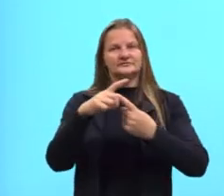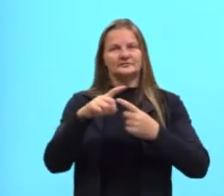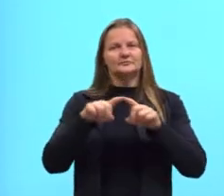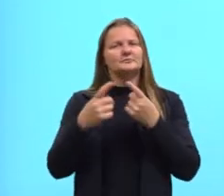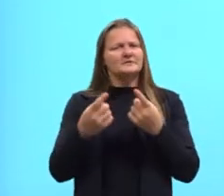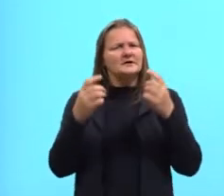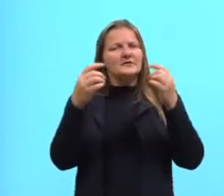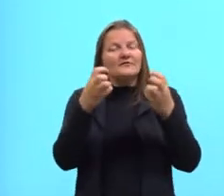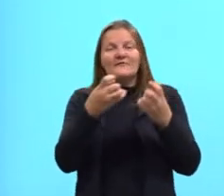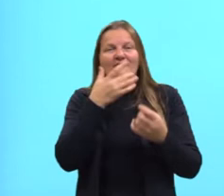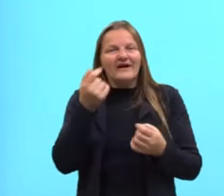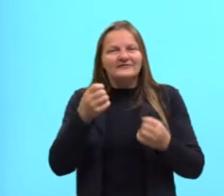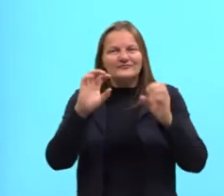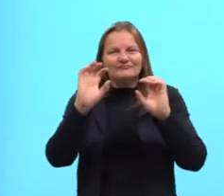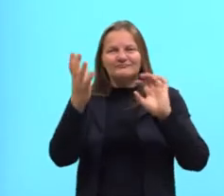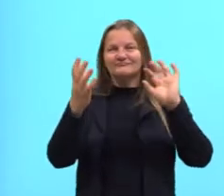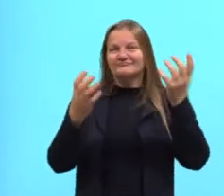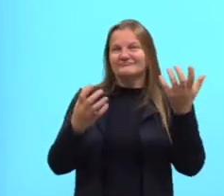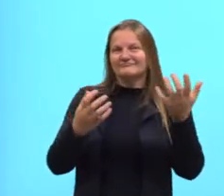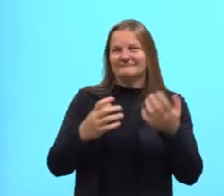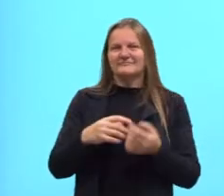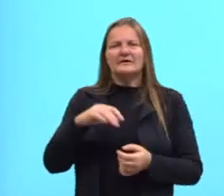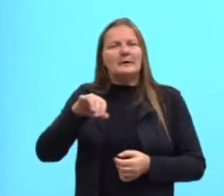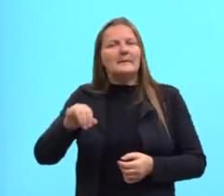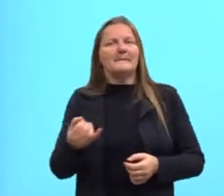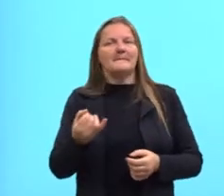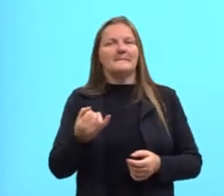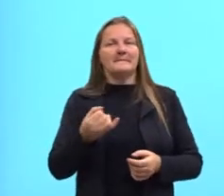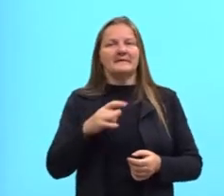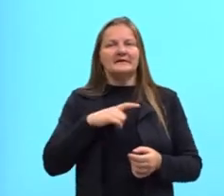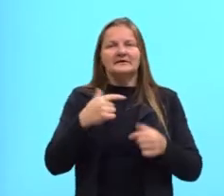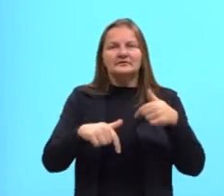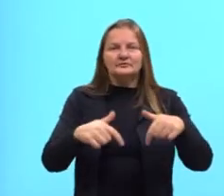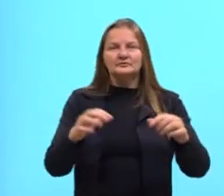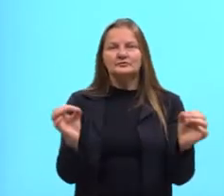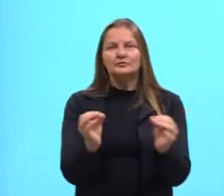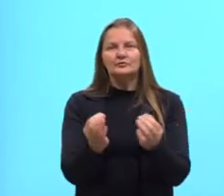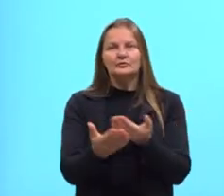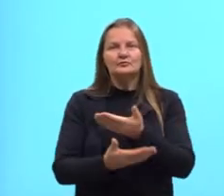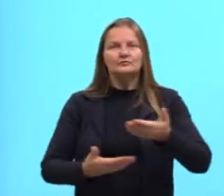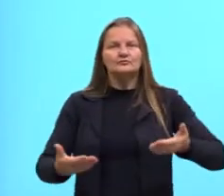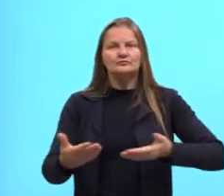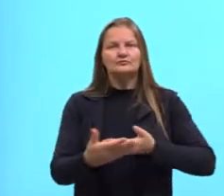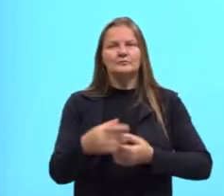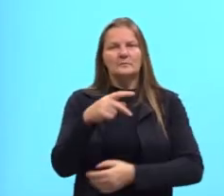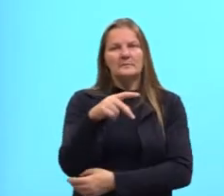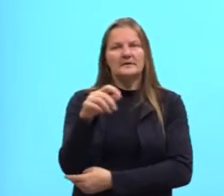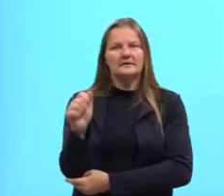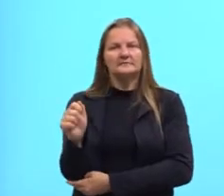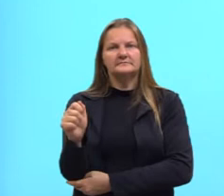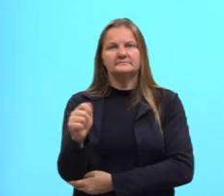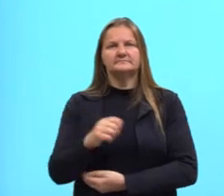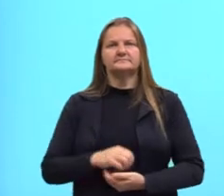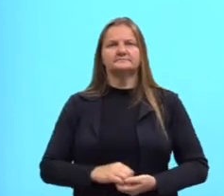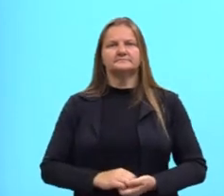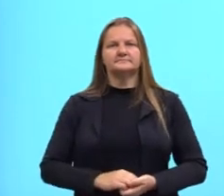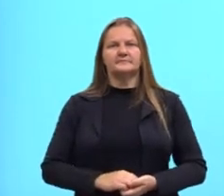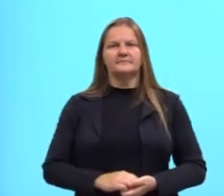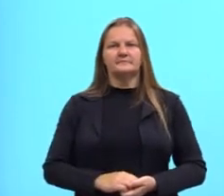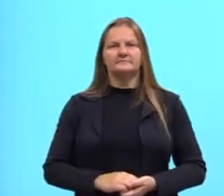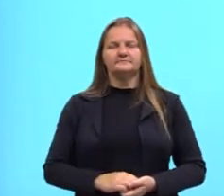uma delas e aqui nós podemos aproveitar então para trabalhar Justamente a nossa PA bom